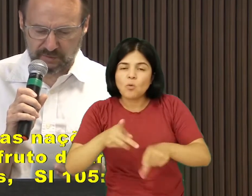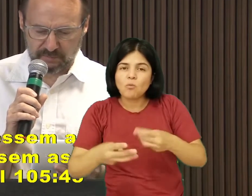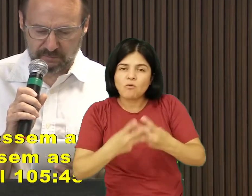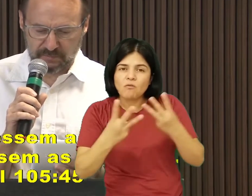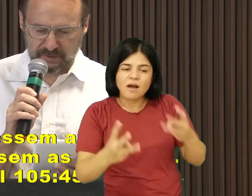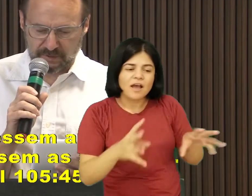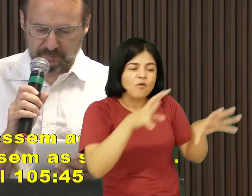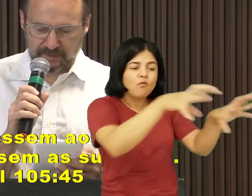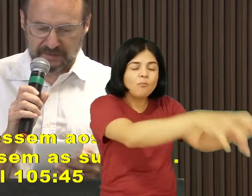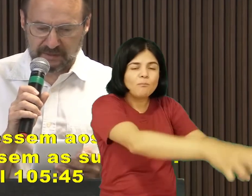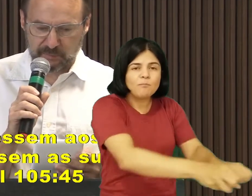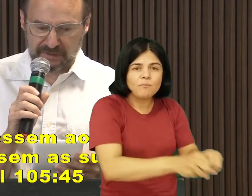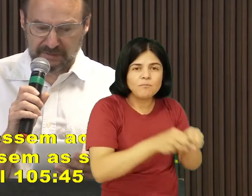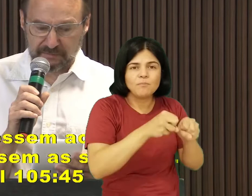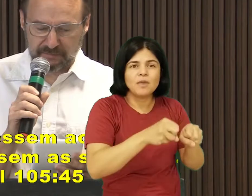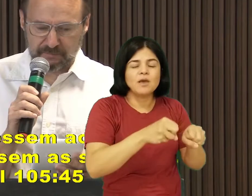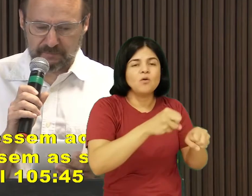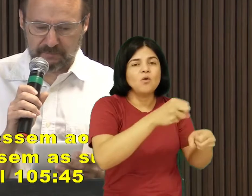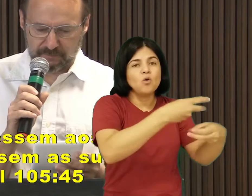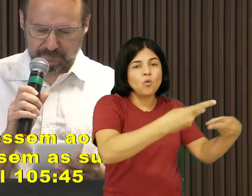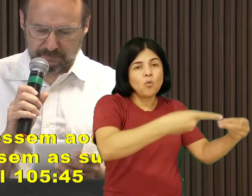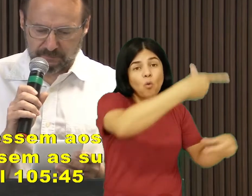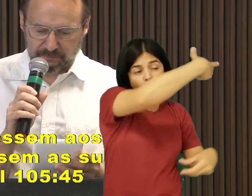povos, para que